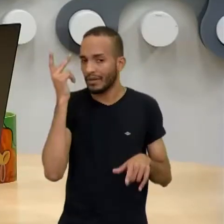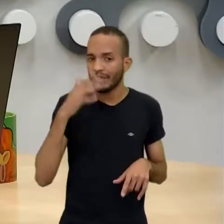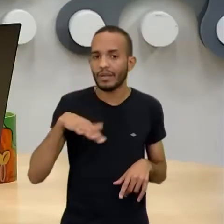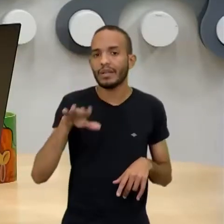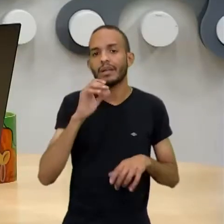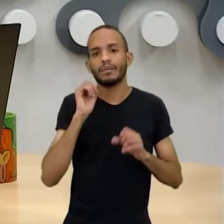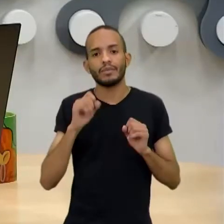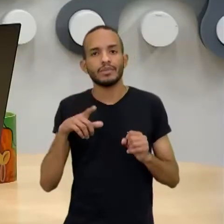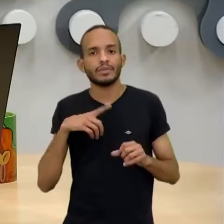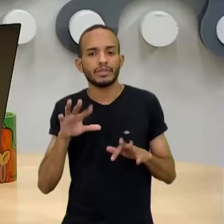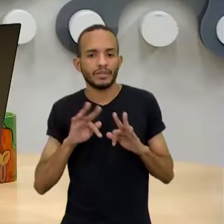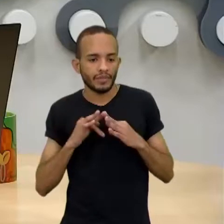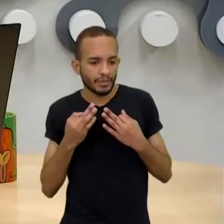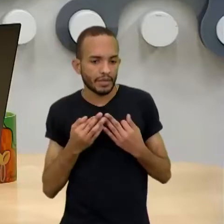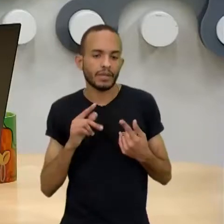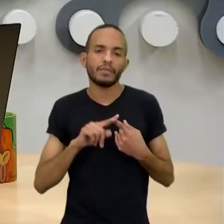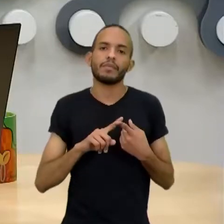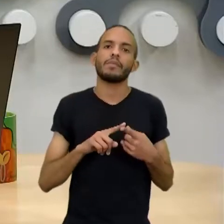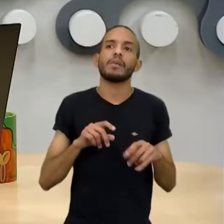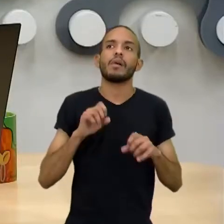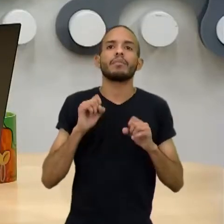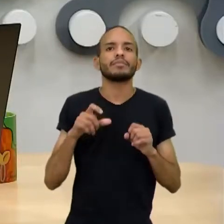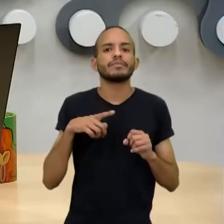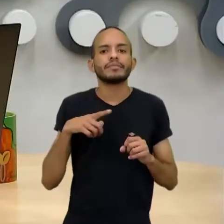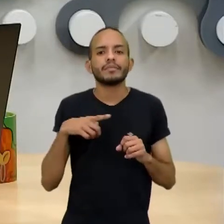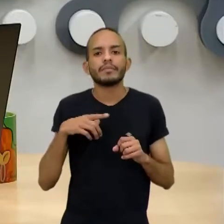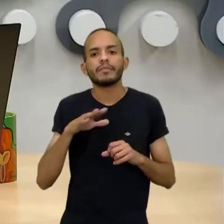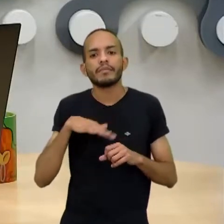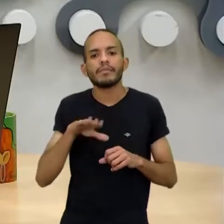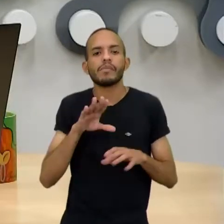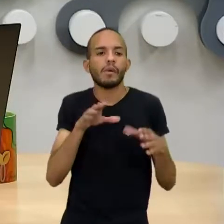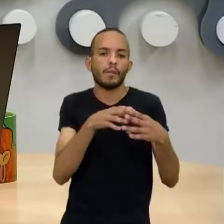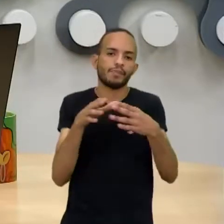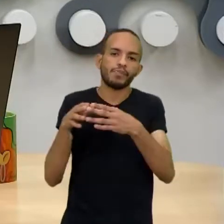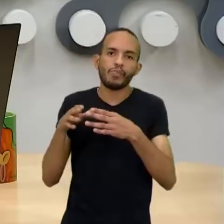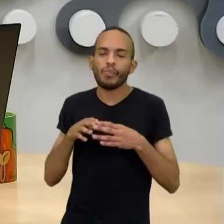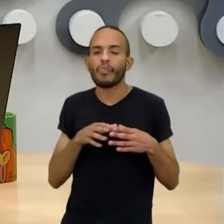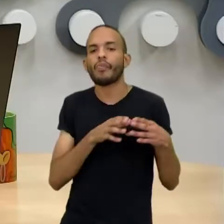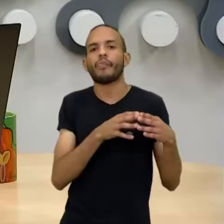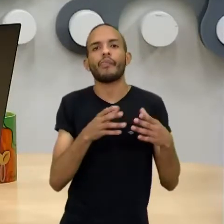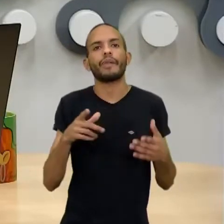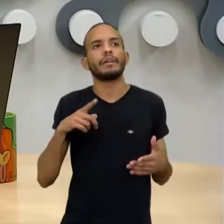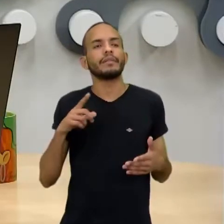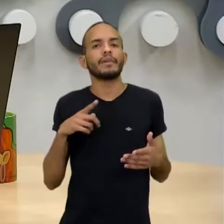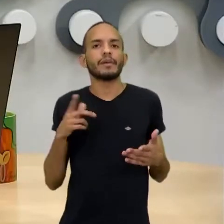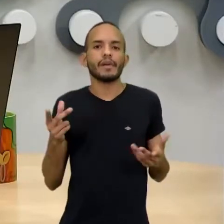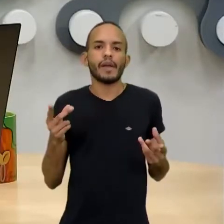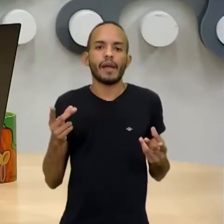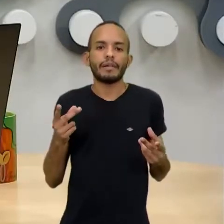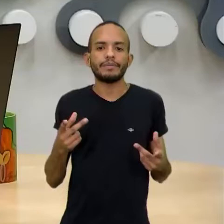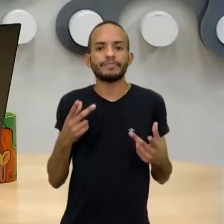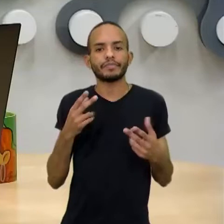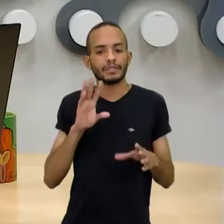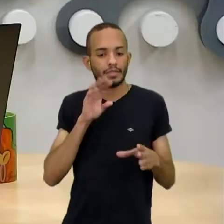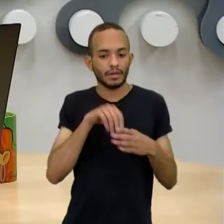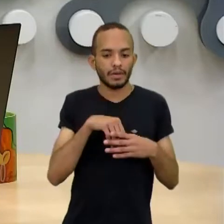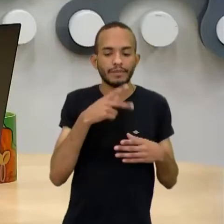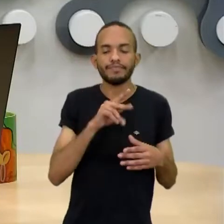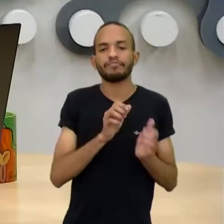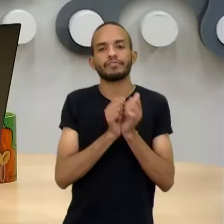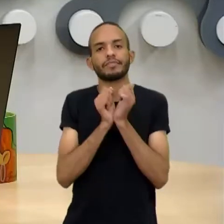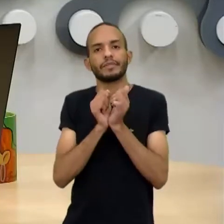elas ainda podiam ter família, elas constituíam ali os seus núcleos familiares, eles tinham... mesmo dentro